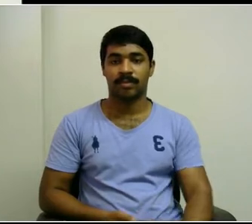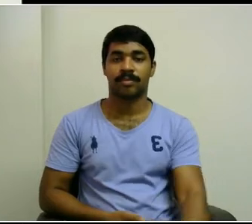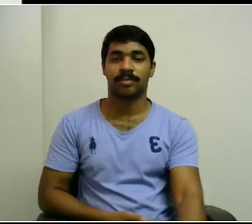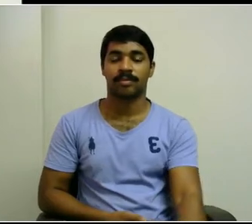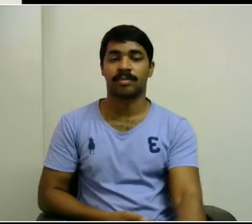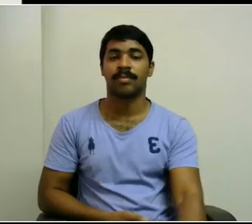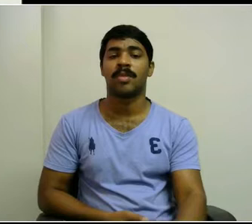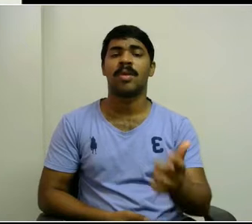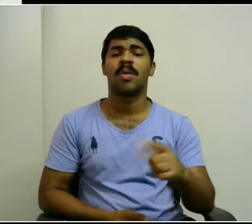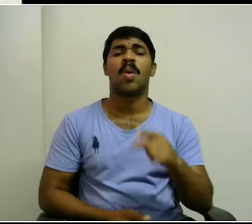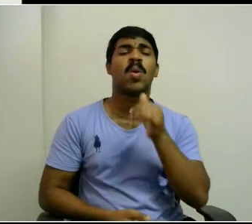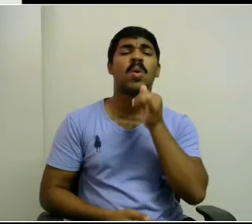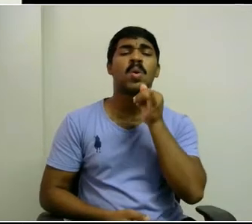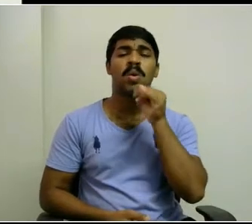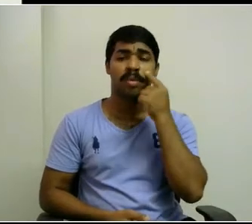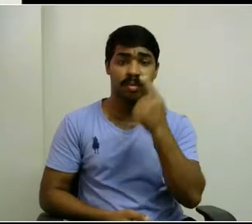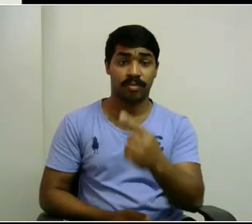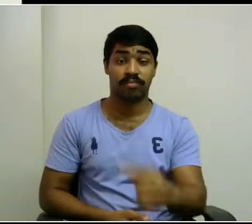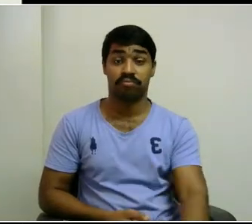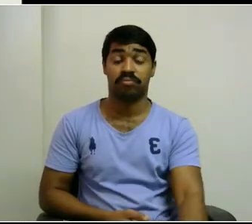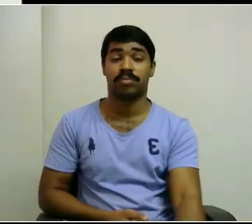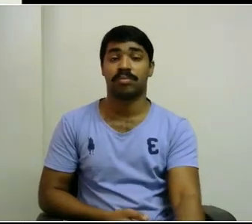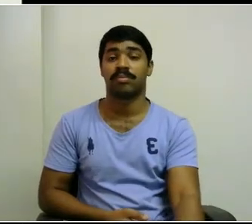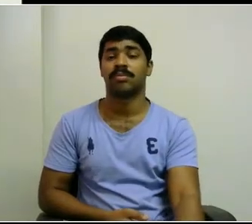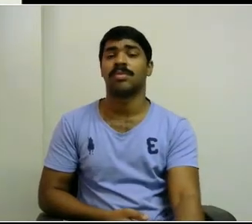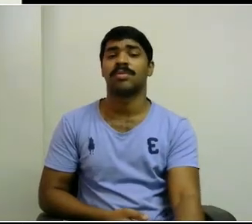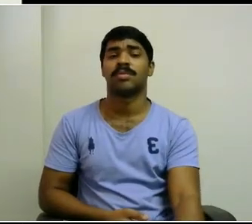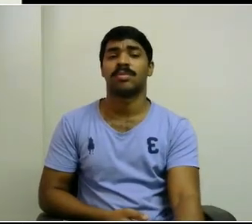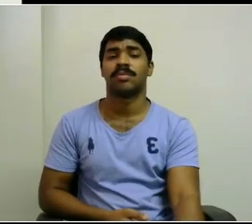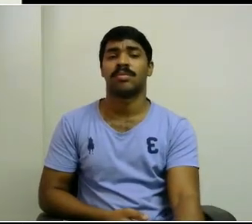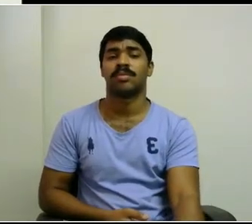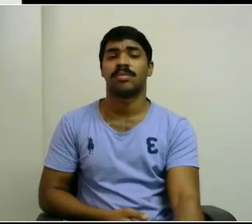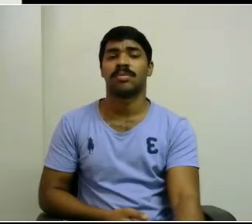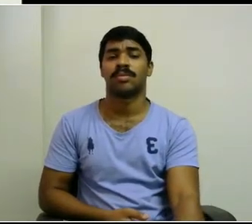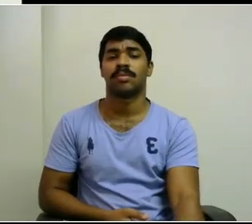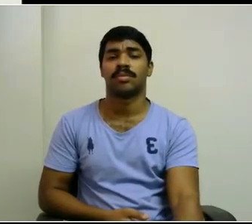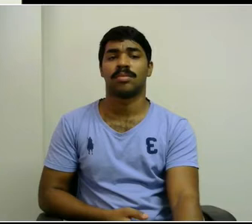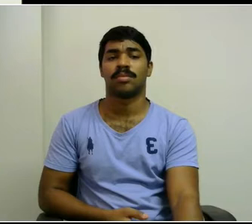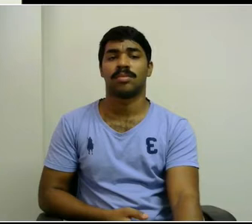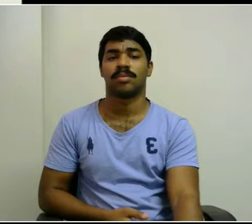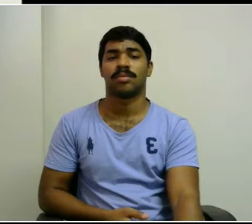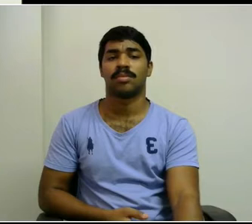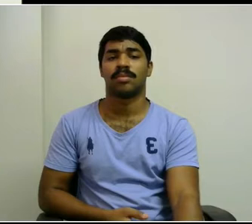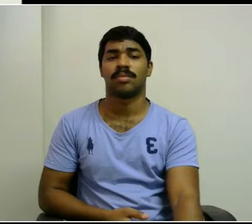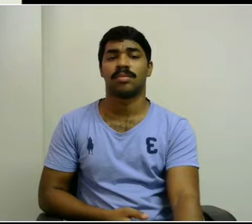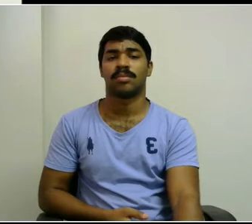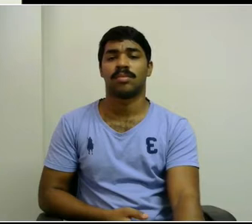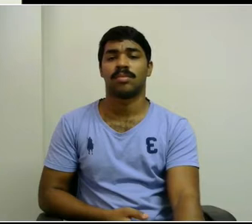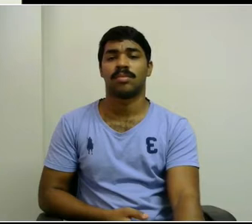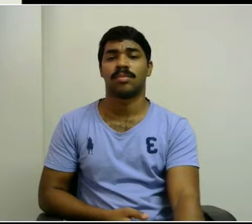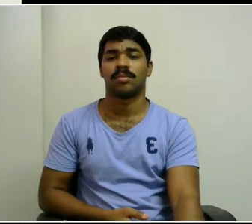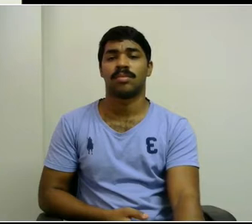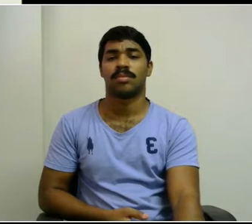Vamos agora aqui ver um segundo modelo de questão que envolve uma inequação, né? Para quais valores de x o volume